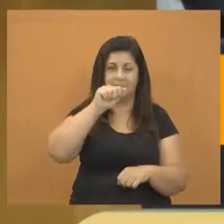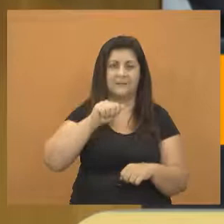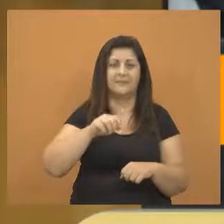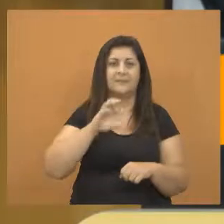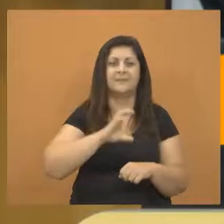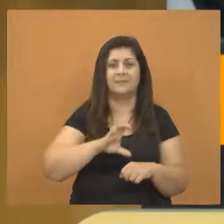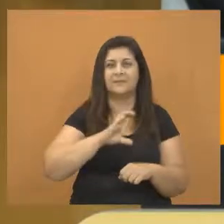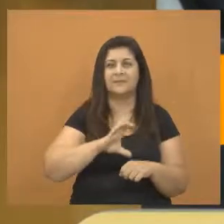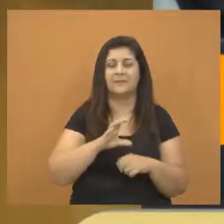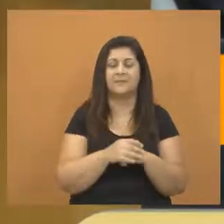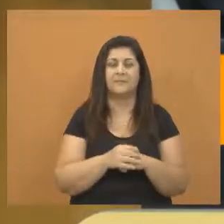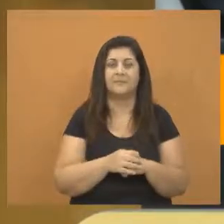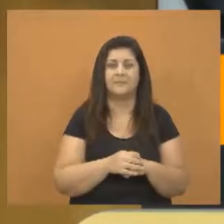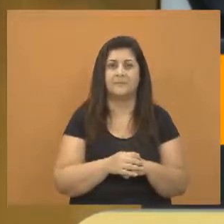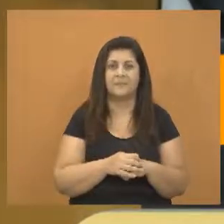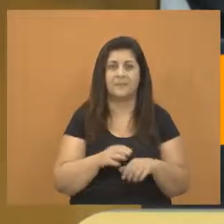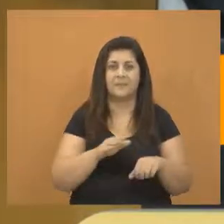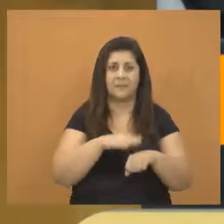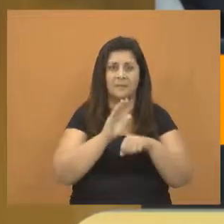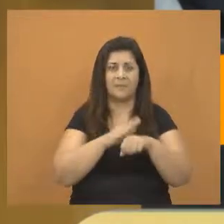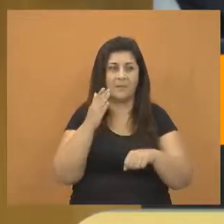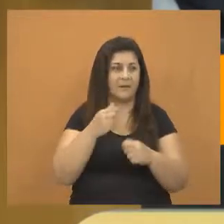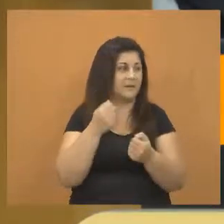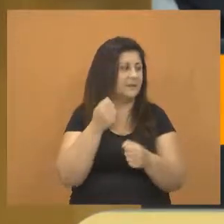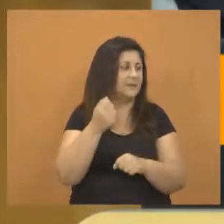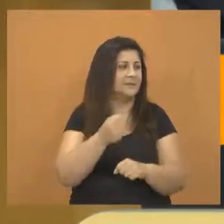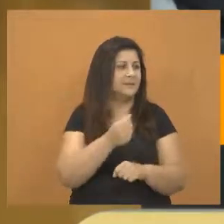de equipamentos com aulas dirigidas.